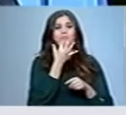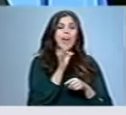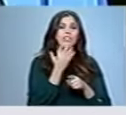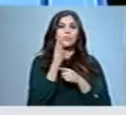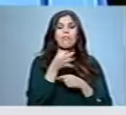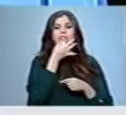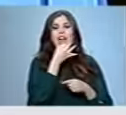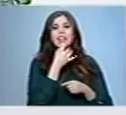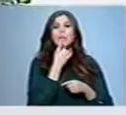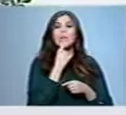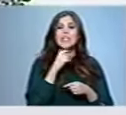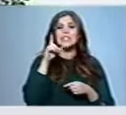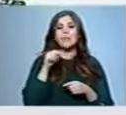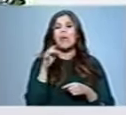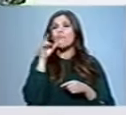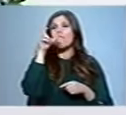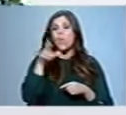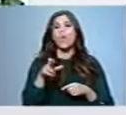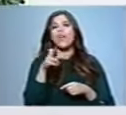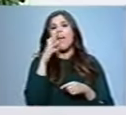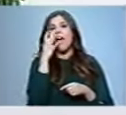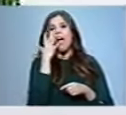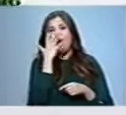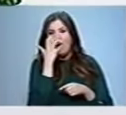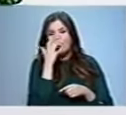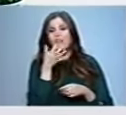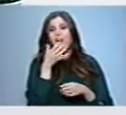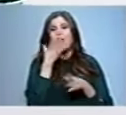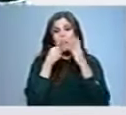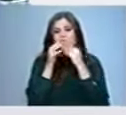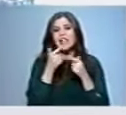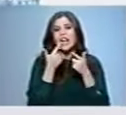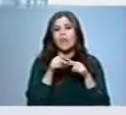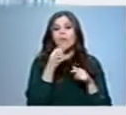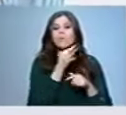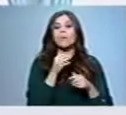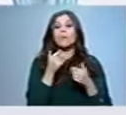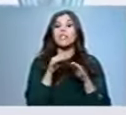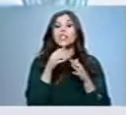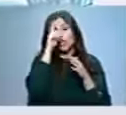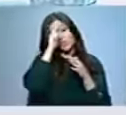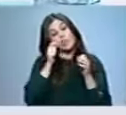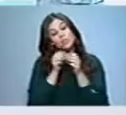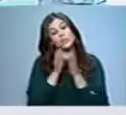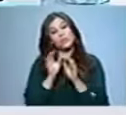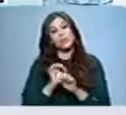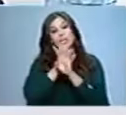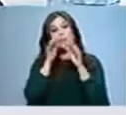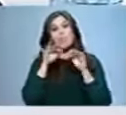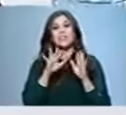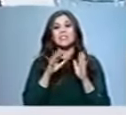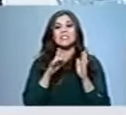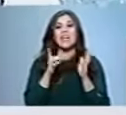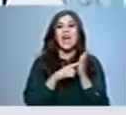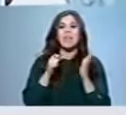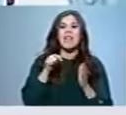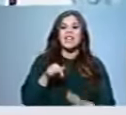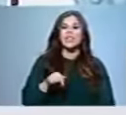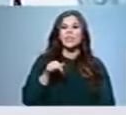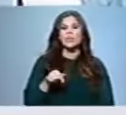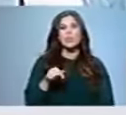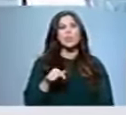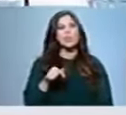em África acabei por aprender francês. Mas talvez a América do Sul, pá, com todo o respeito para todos aqueles países, é um bocadinho corriqueiro, talvez, neste momento.